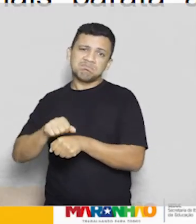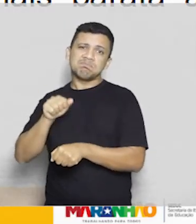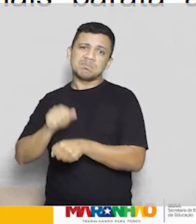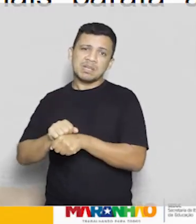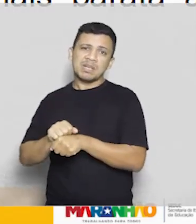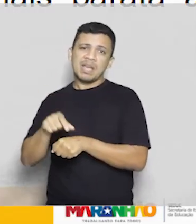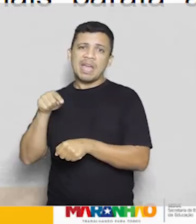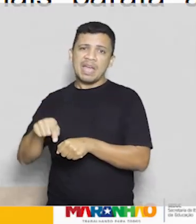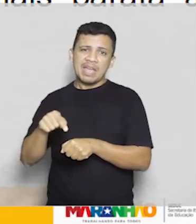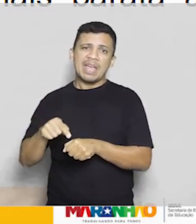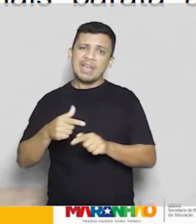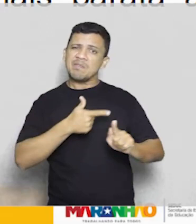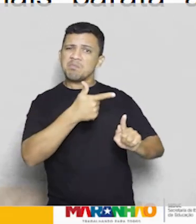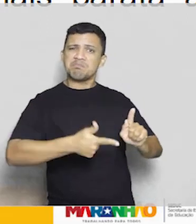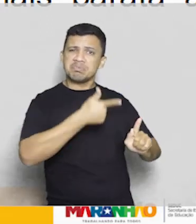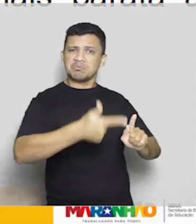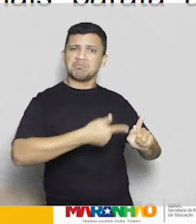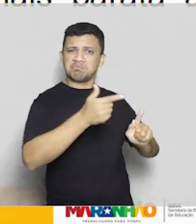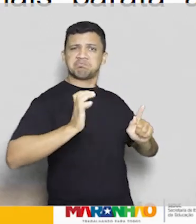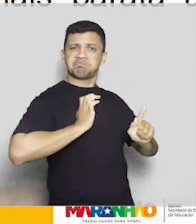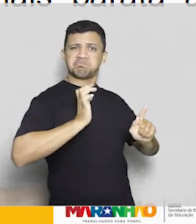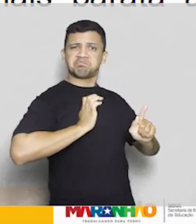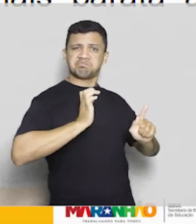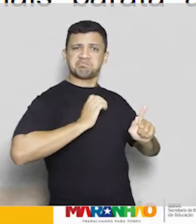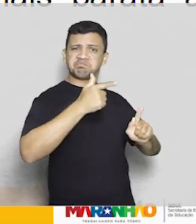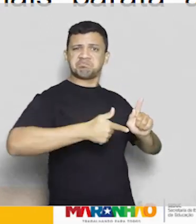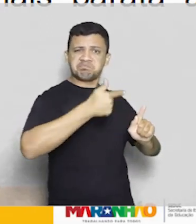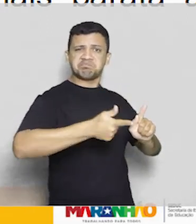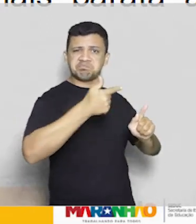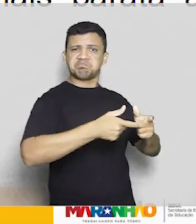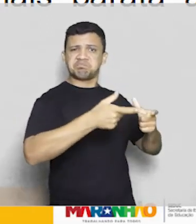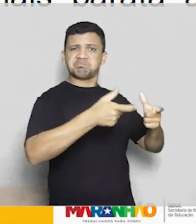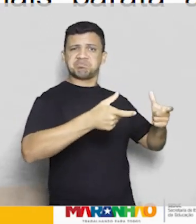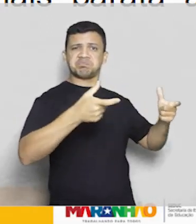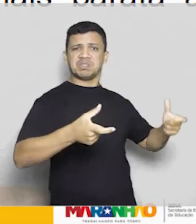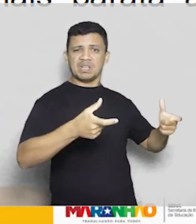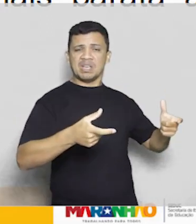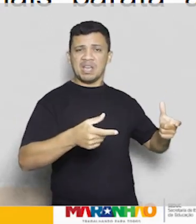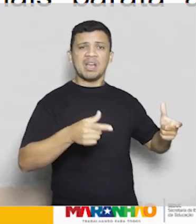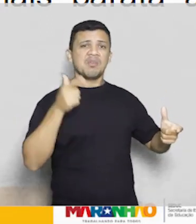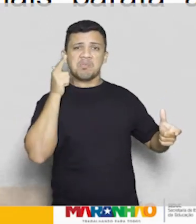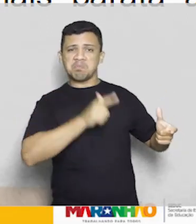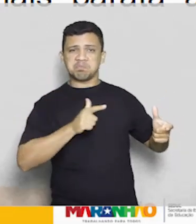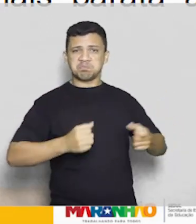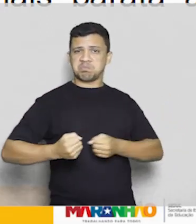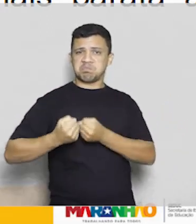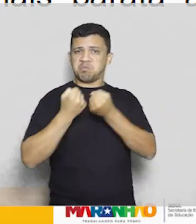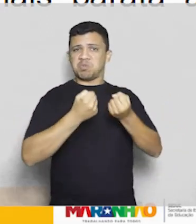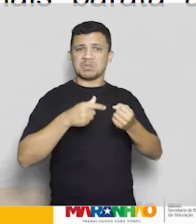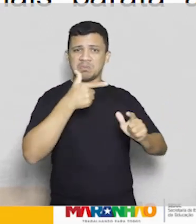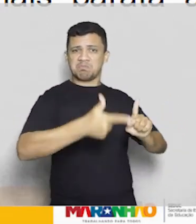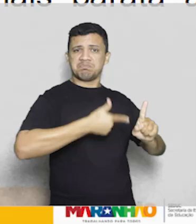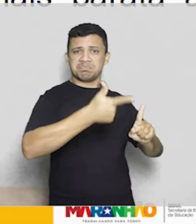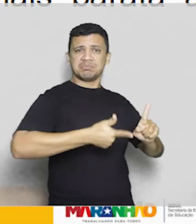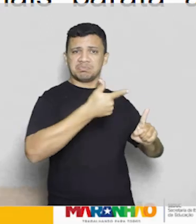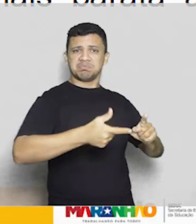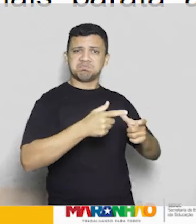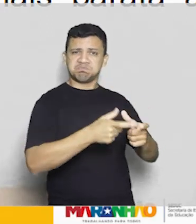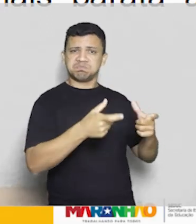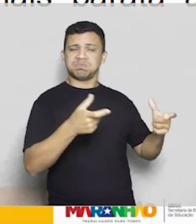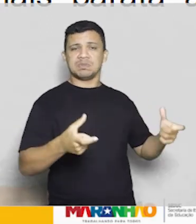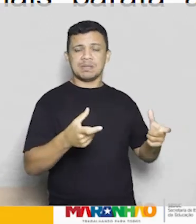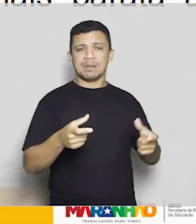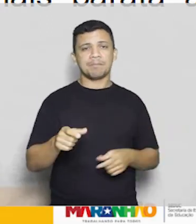que produz mais riqueza e sua produção cresce em força e extensão. Bem aqui você já destaca.